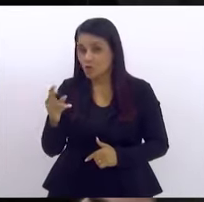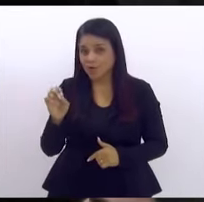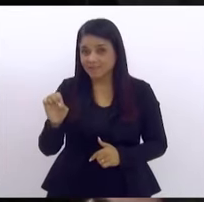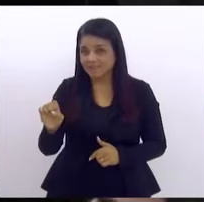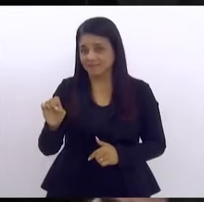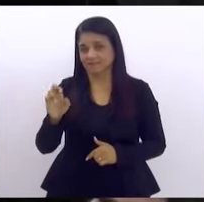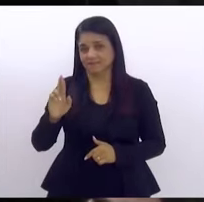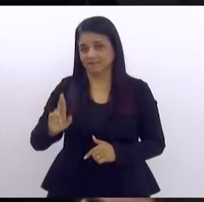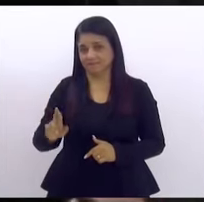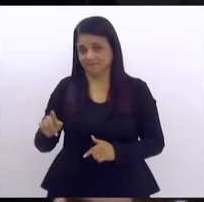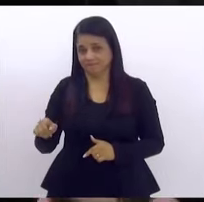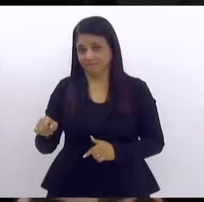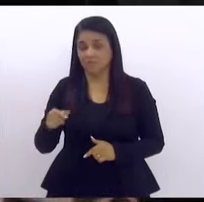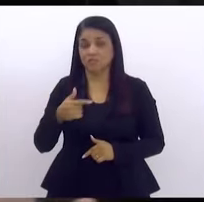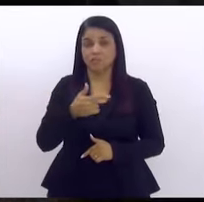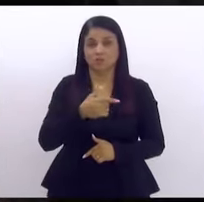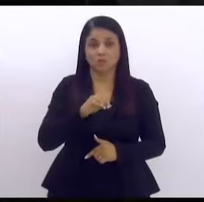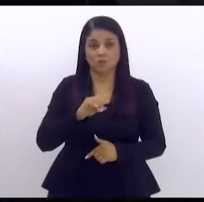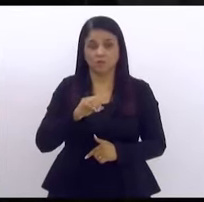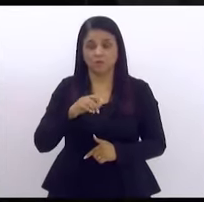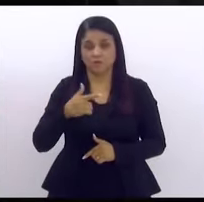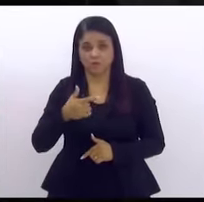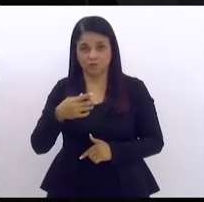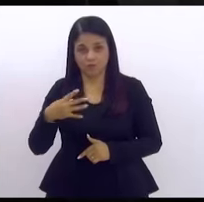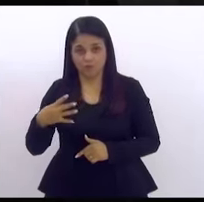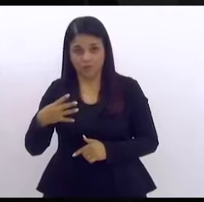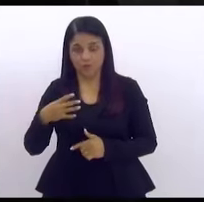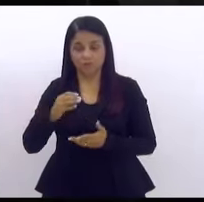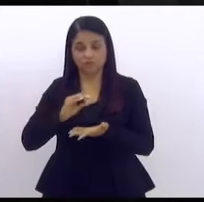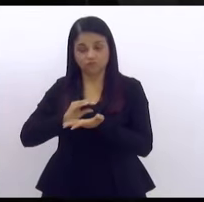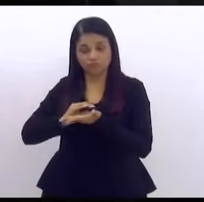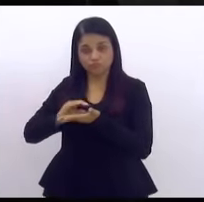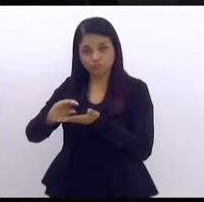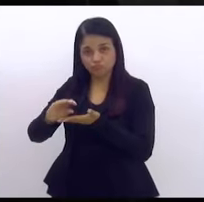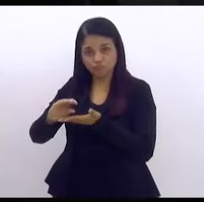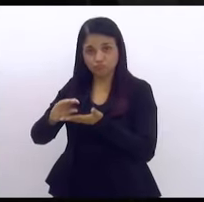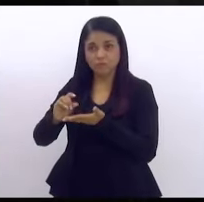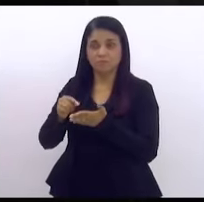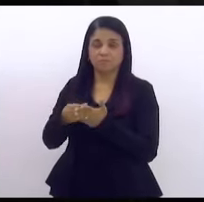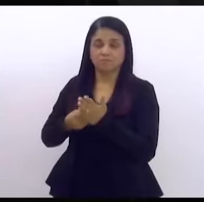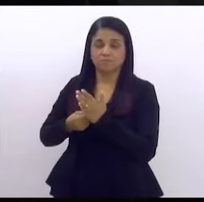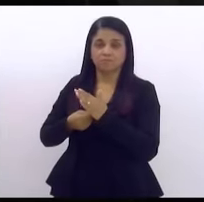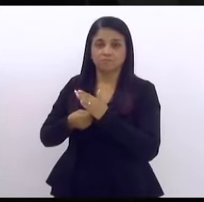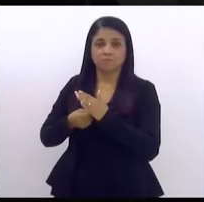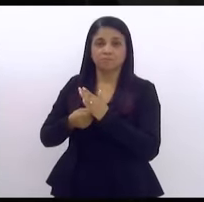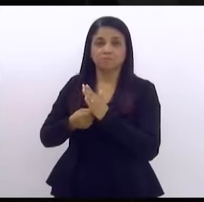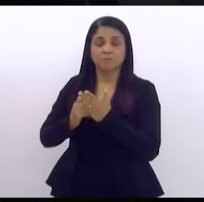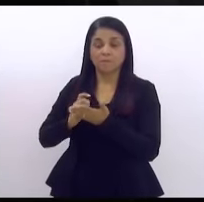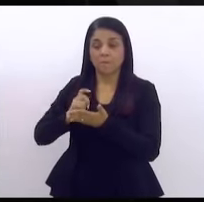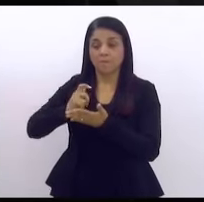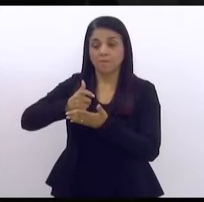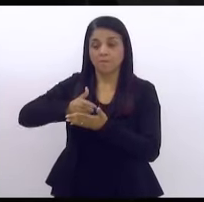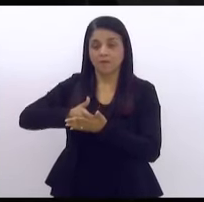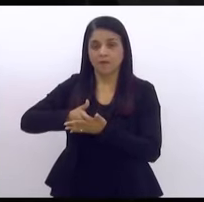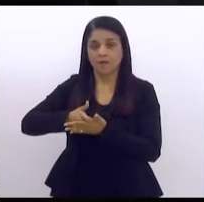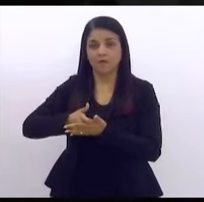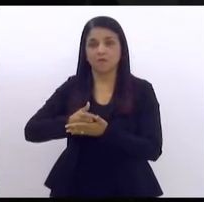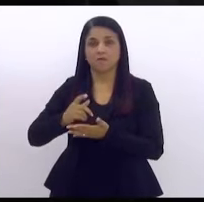Em 2024, destinaremos o orçamento quase 7 bilhões para o pagamento dessa